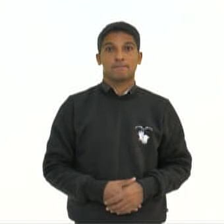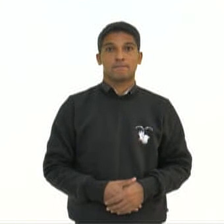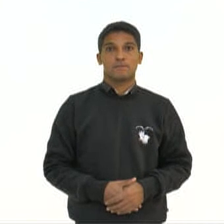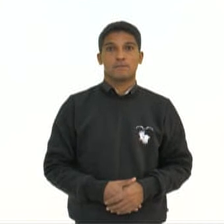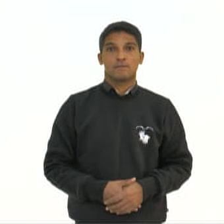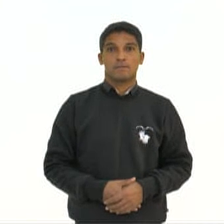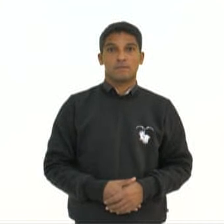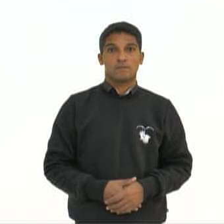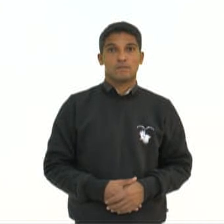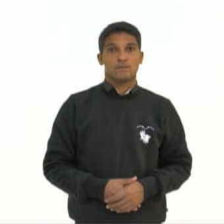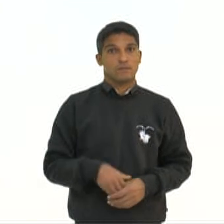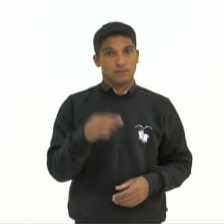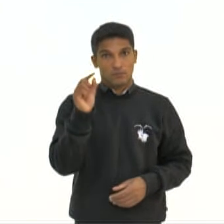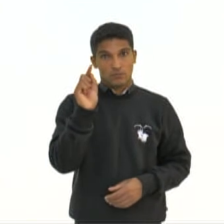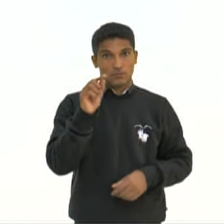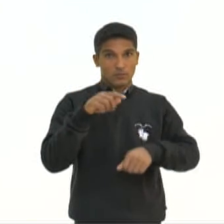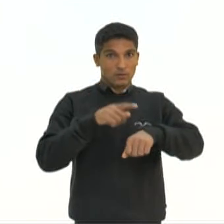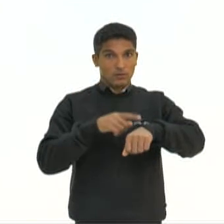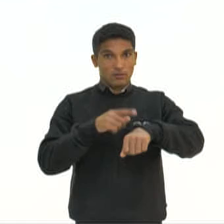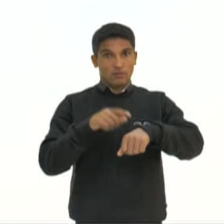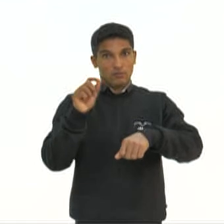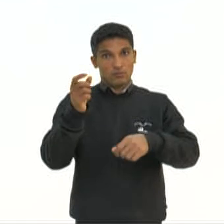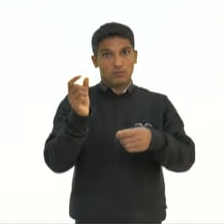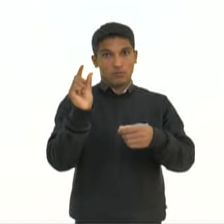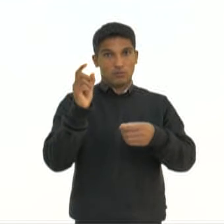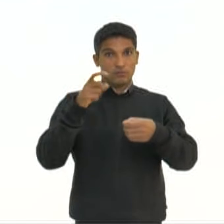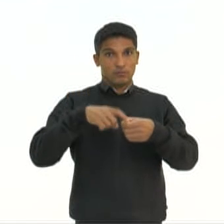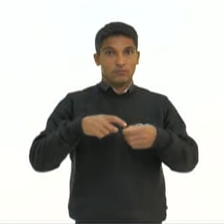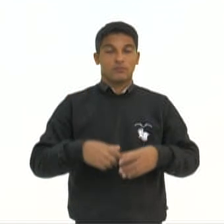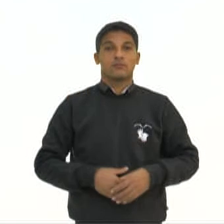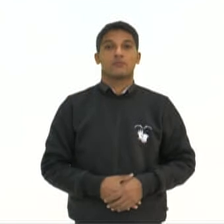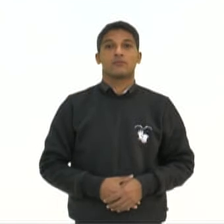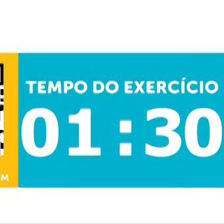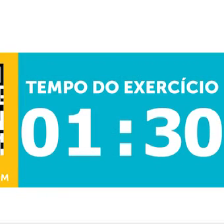Nós vamos ter alguns minutos e vocês já retornam.